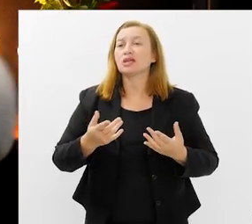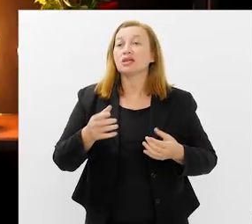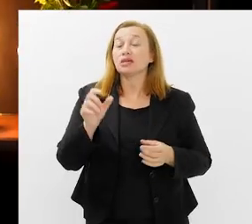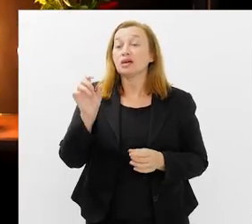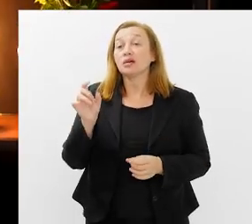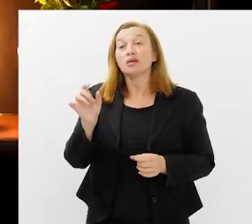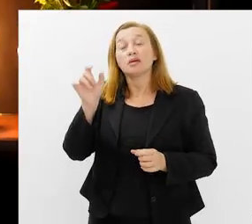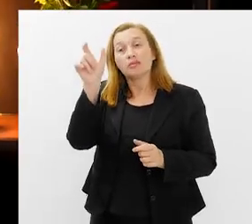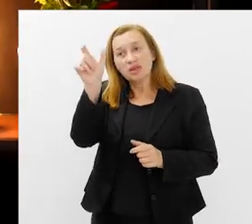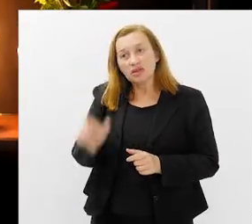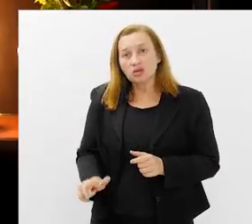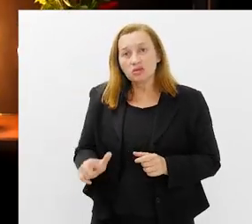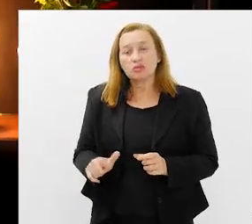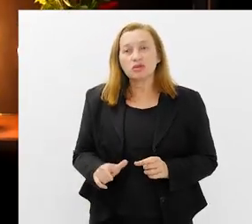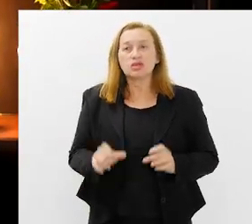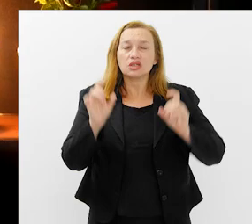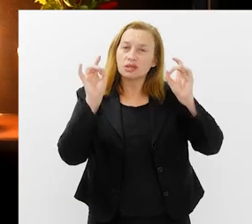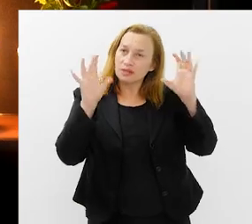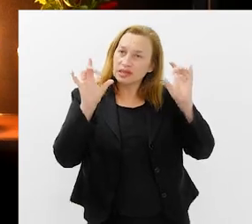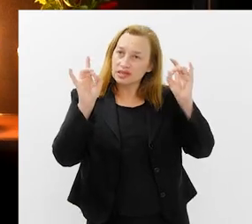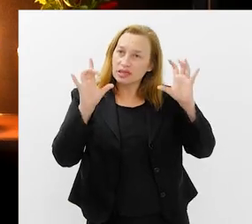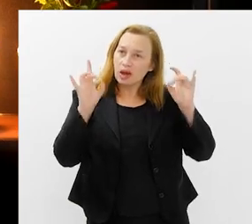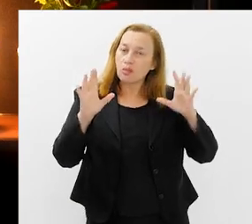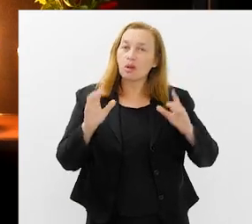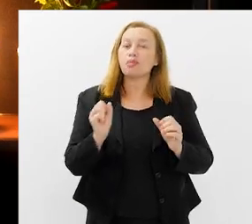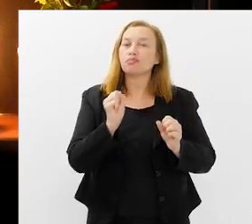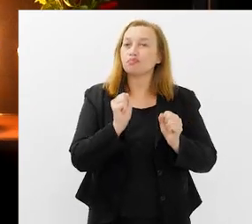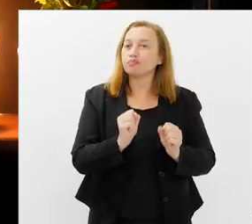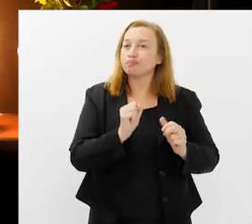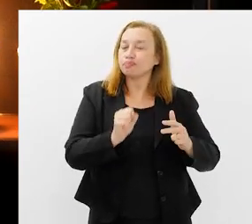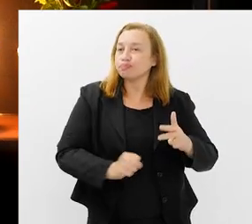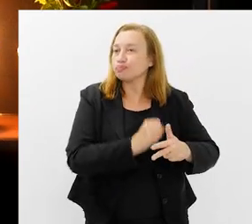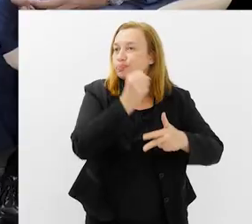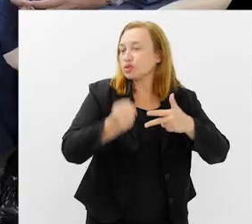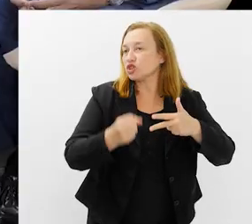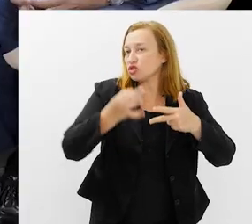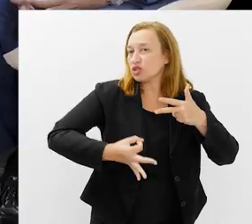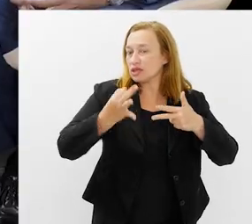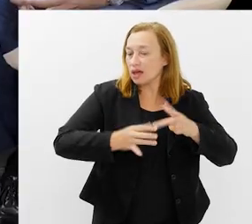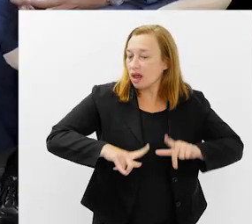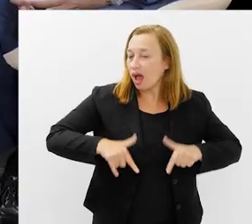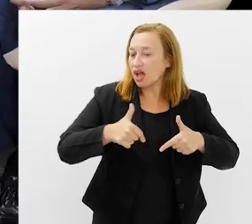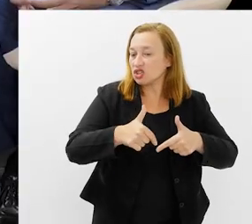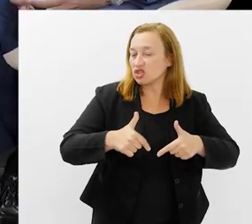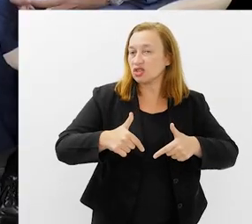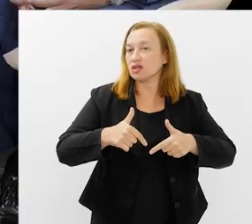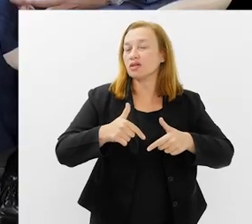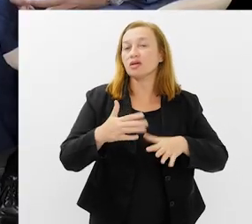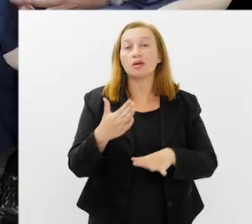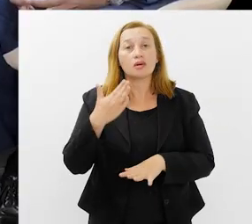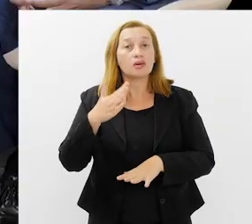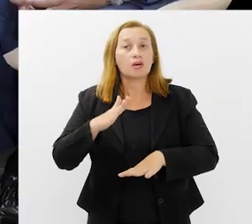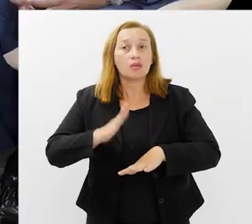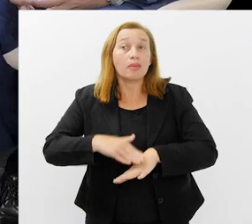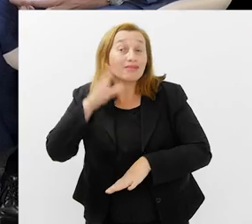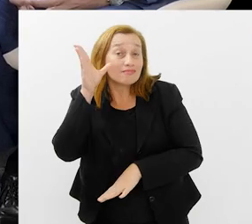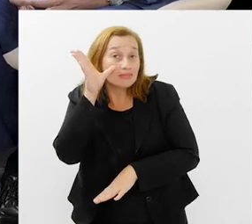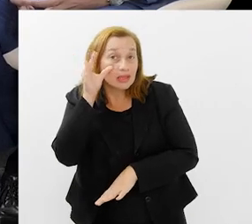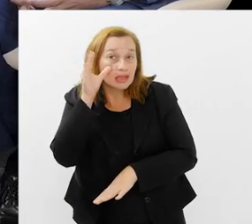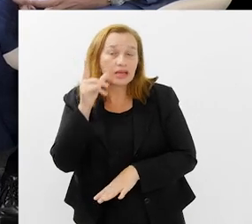de especialistas para que o Poder Judiciário pudesse atuar da forma mais veemente, mais interessante